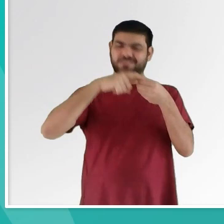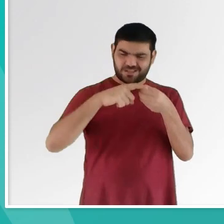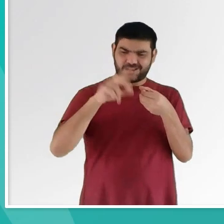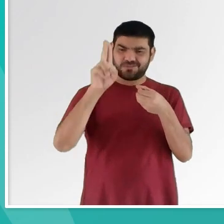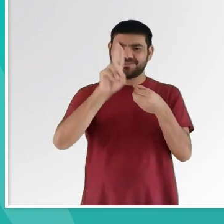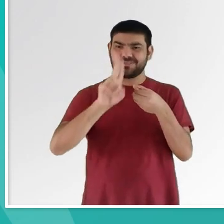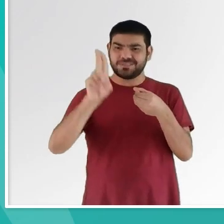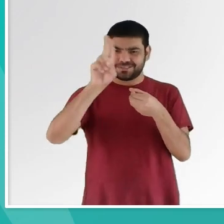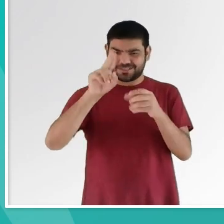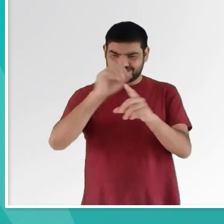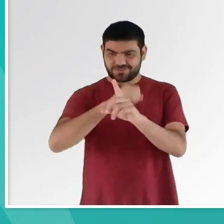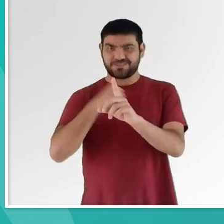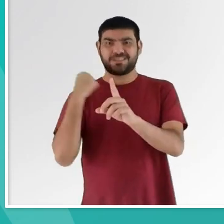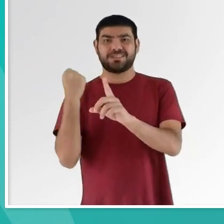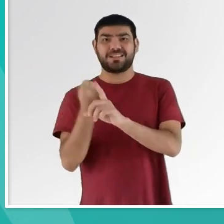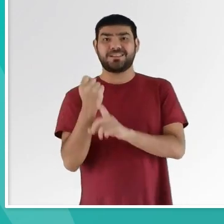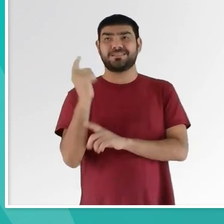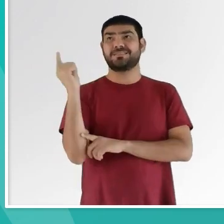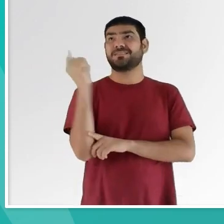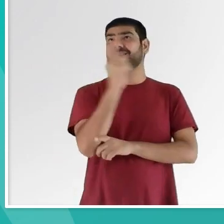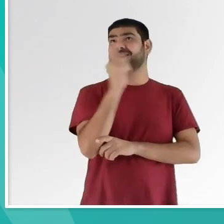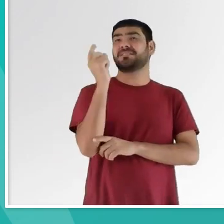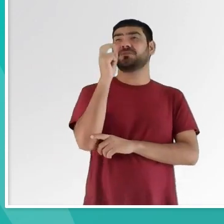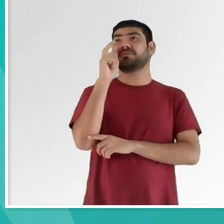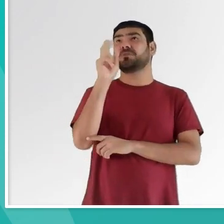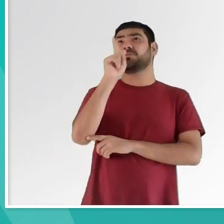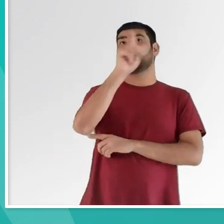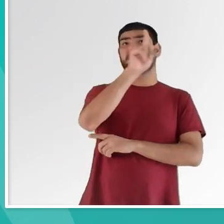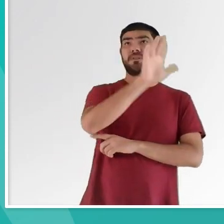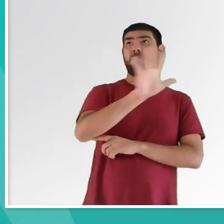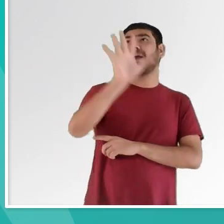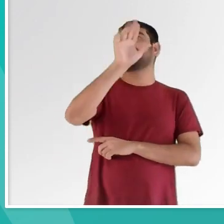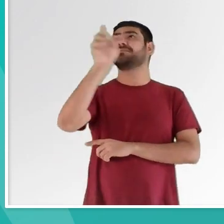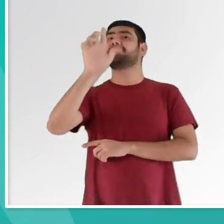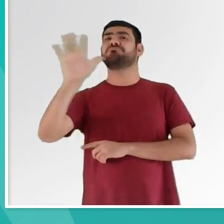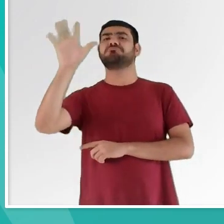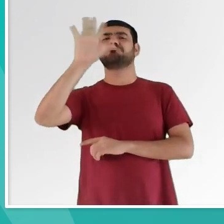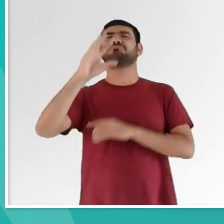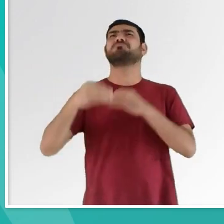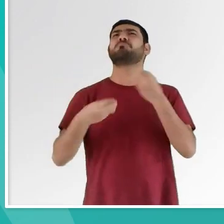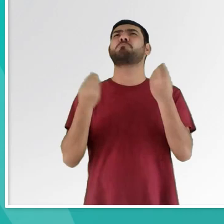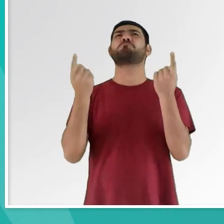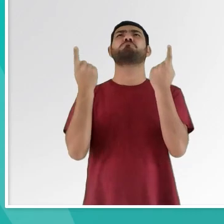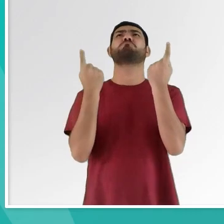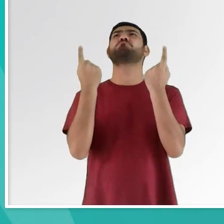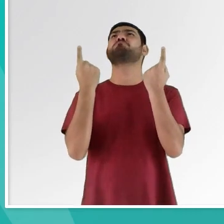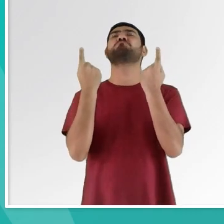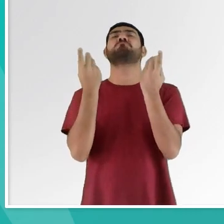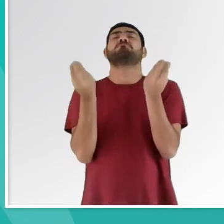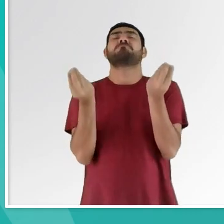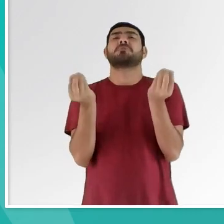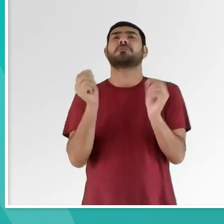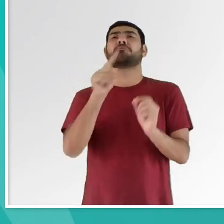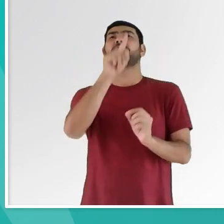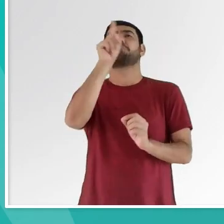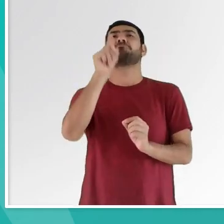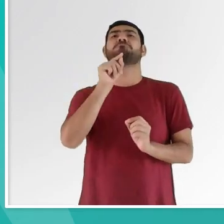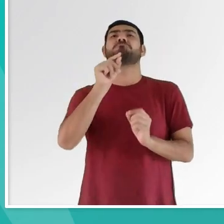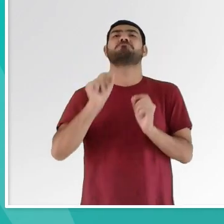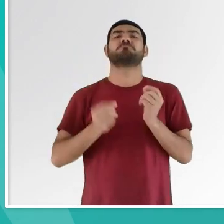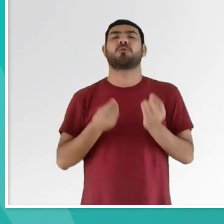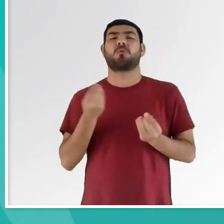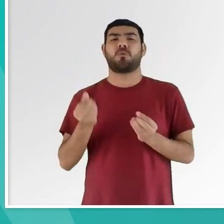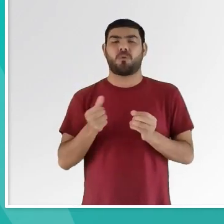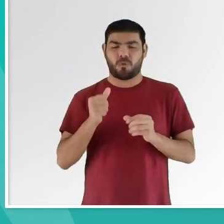sociedade? Aí nós temos duas imagens. E o que nós poderíamos fazer com esses objetos que estão nessa imagem para ser útil